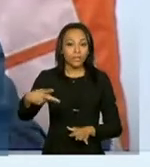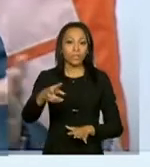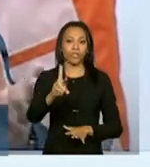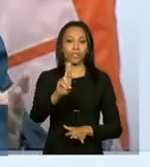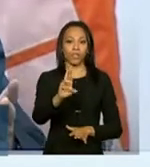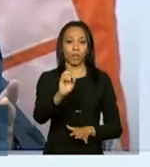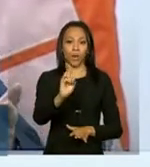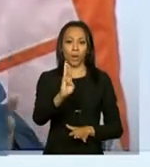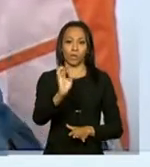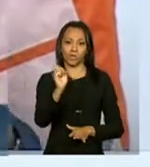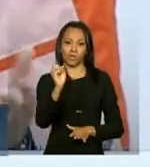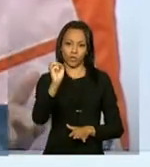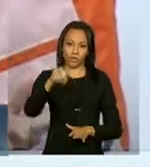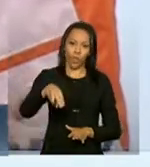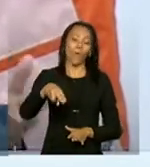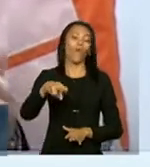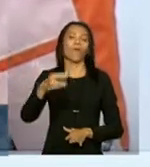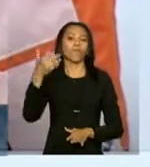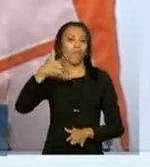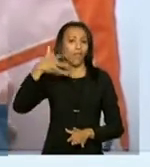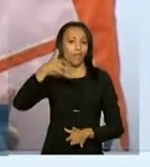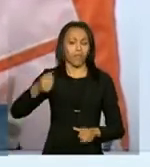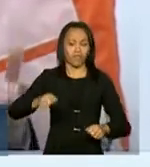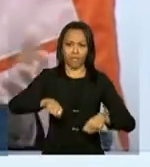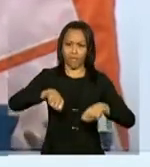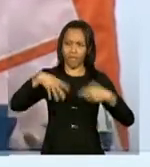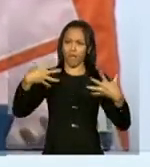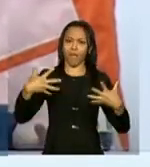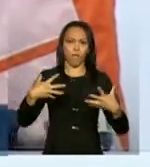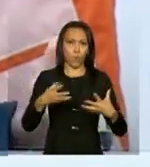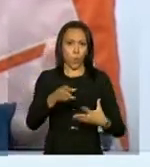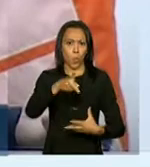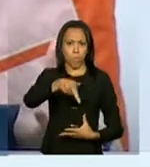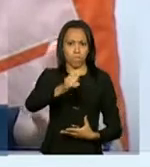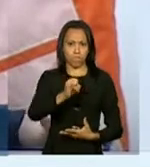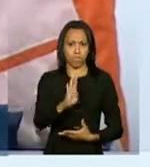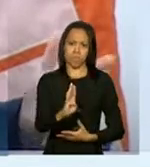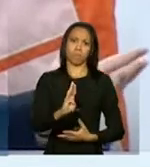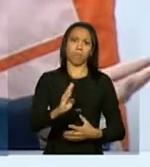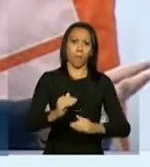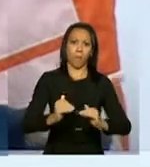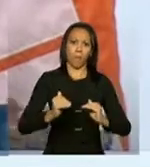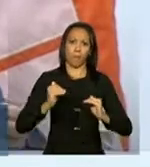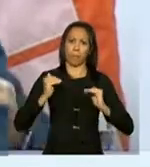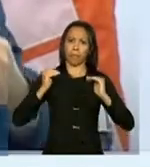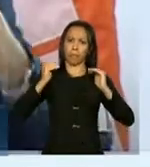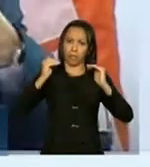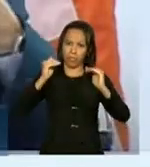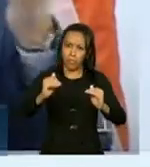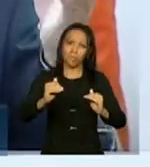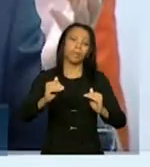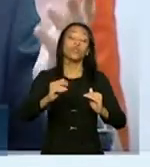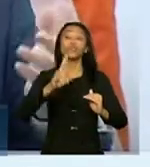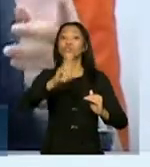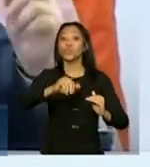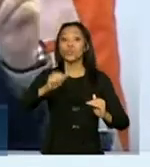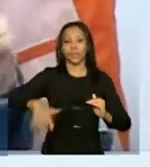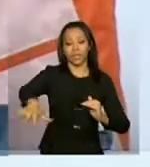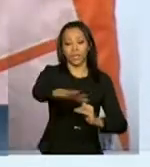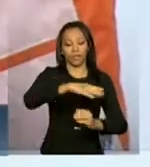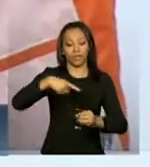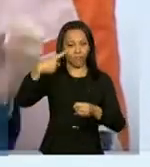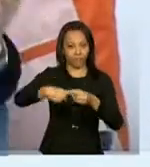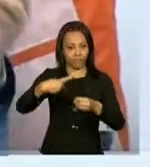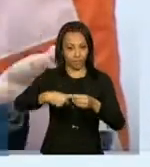Andrade fez aqui quase um milagre ao reunir em Itajubá um PIB tão poderoso como esse. Acredito, presidente Robson, que nunca Itajubá, terra,